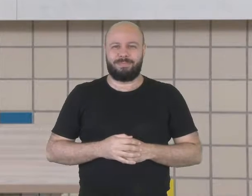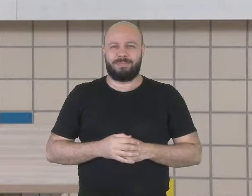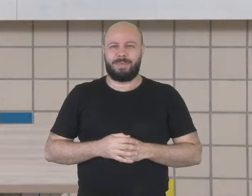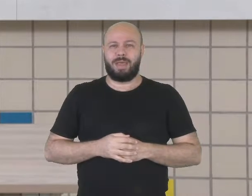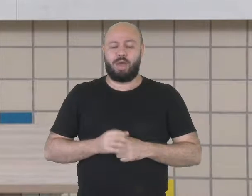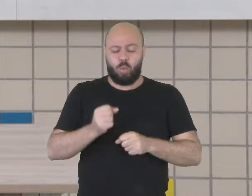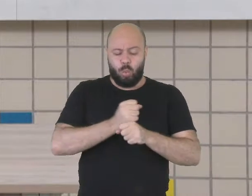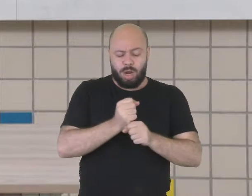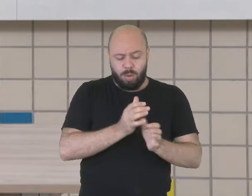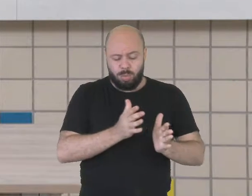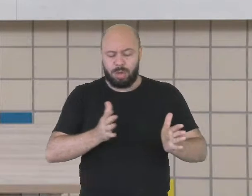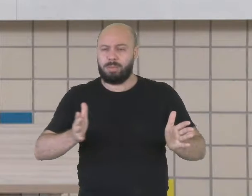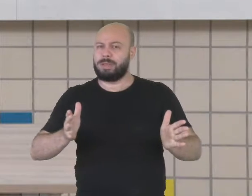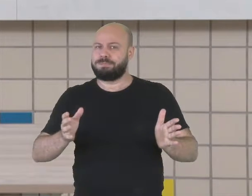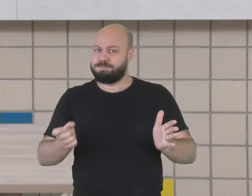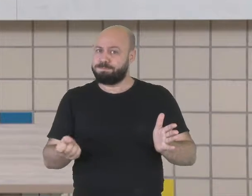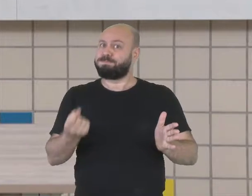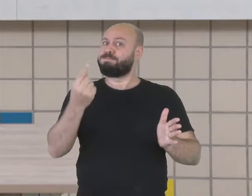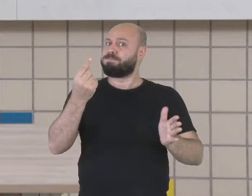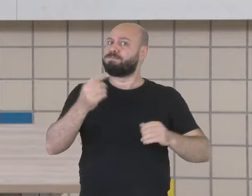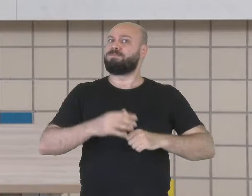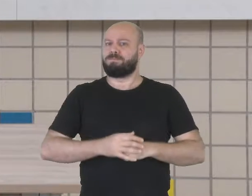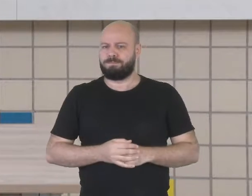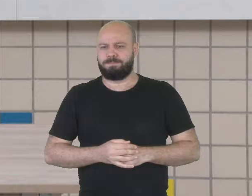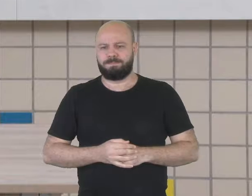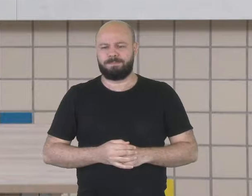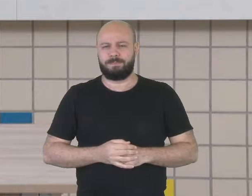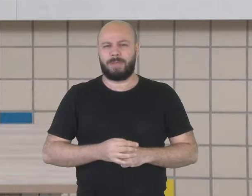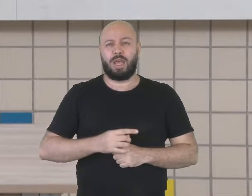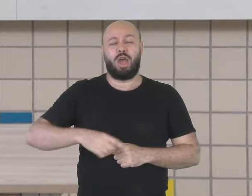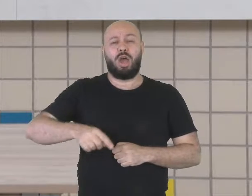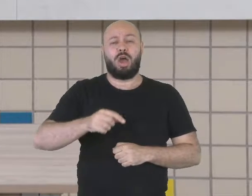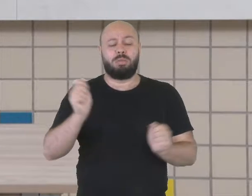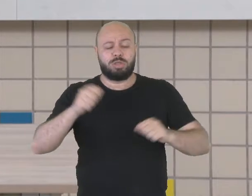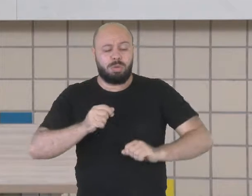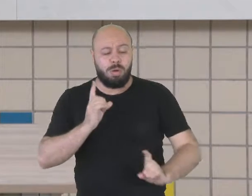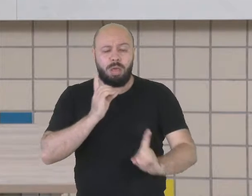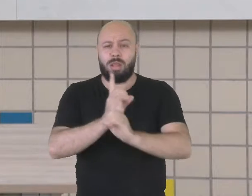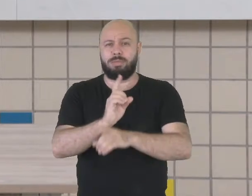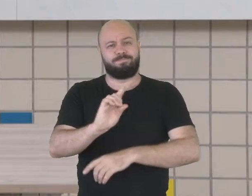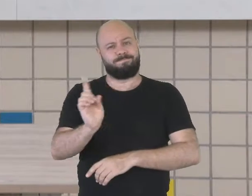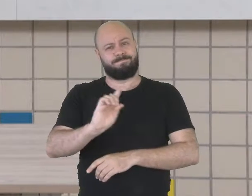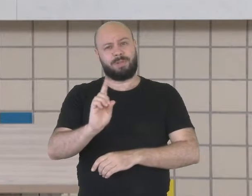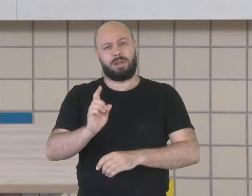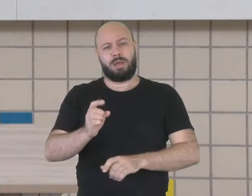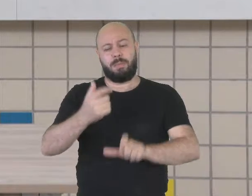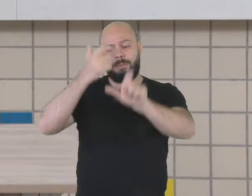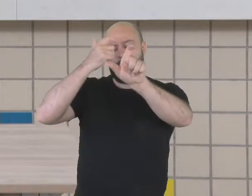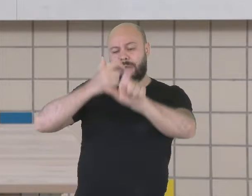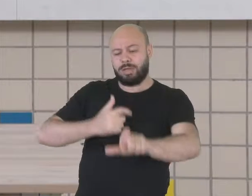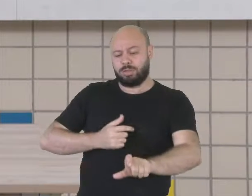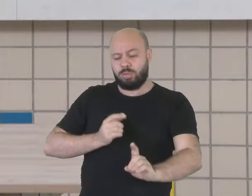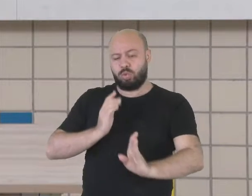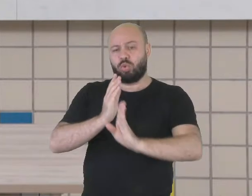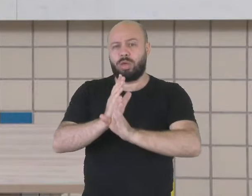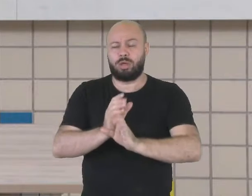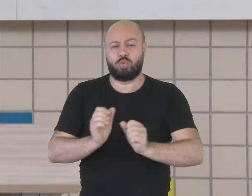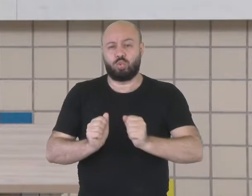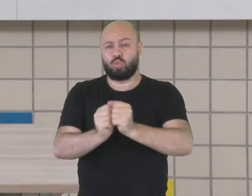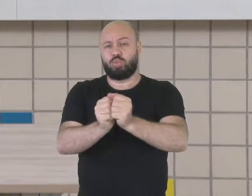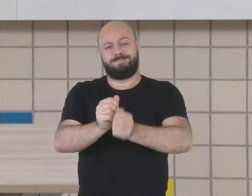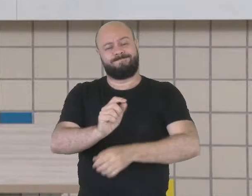ano bastante atípico, né? Nós não pudemos nos encontrar pessoalmente, nós não pudemos estar